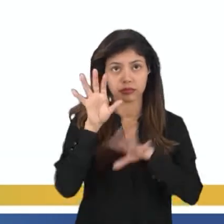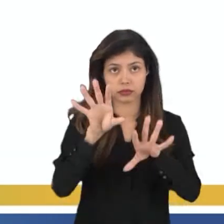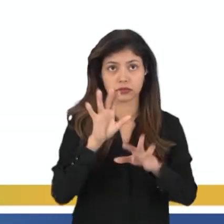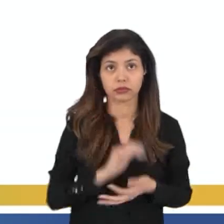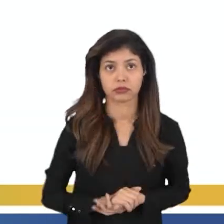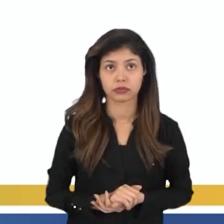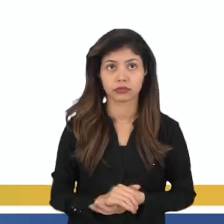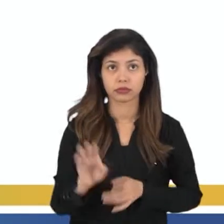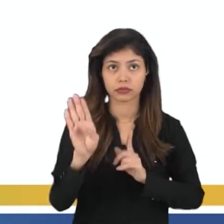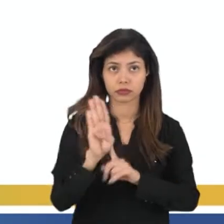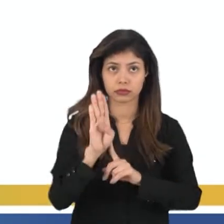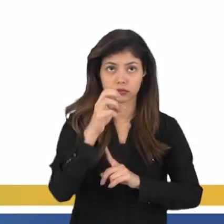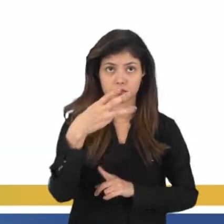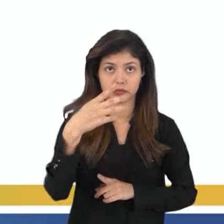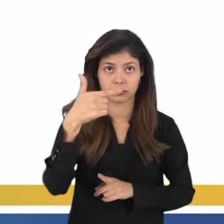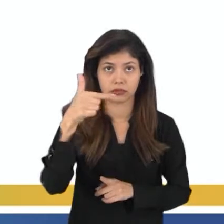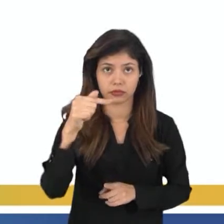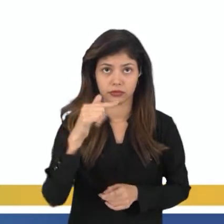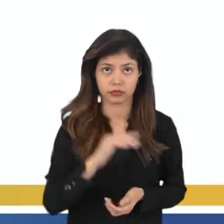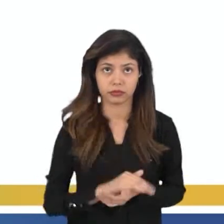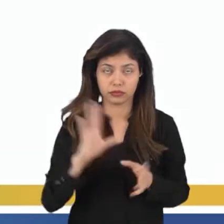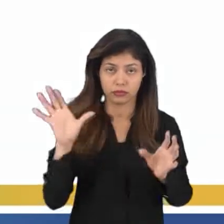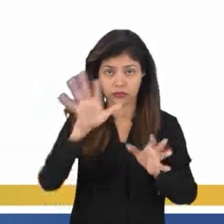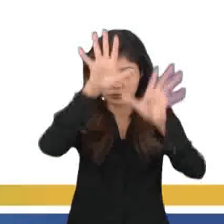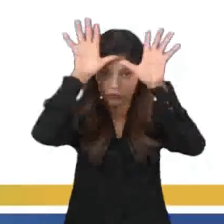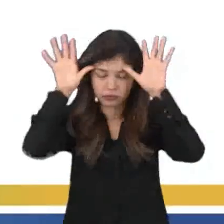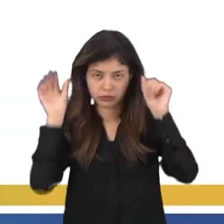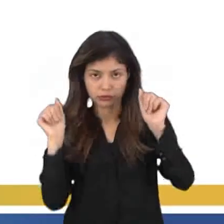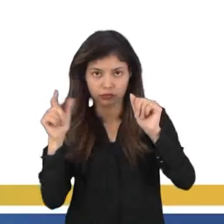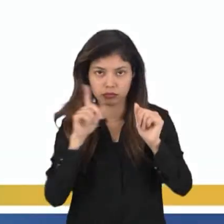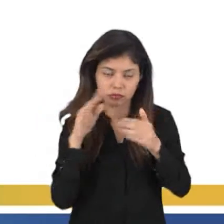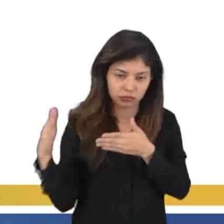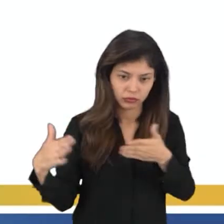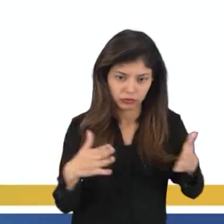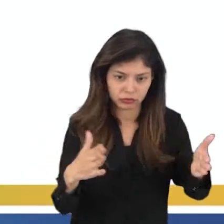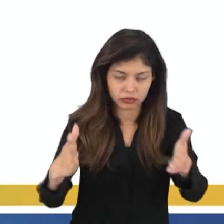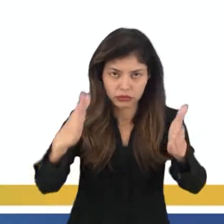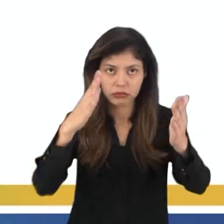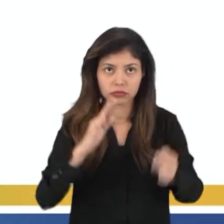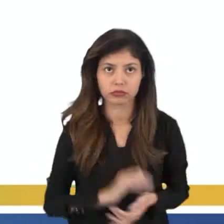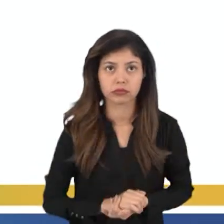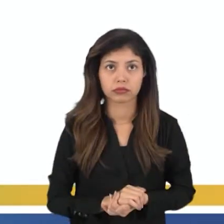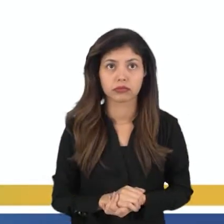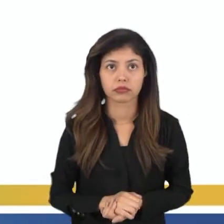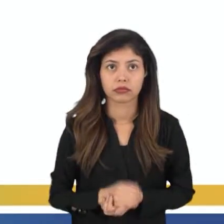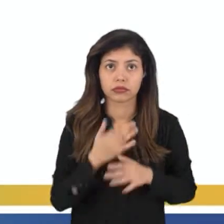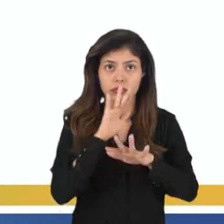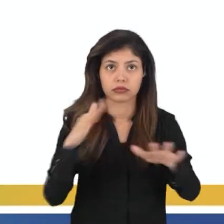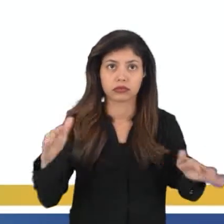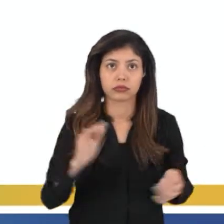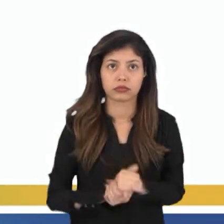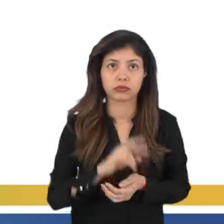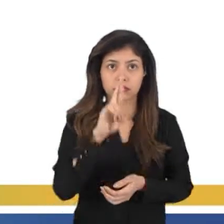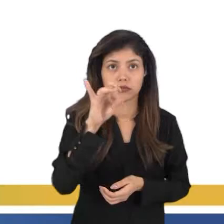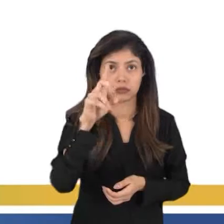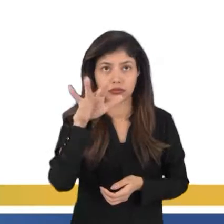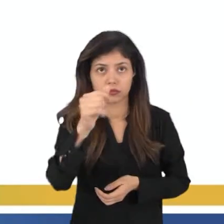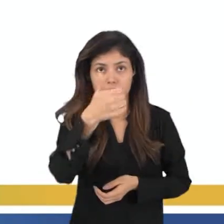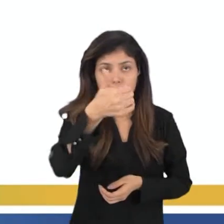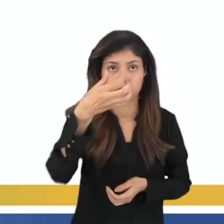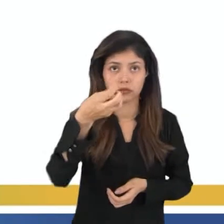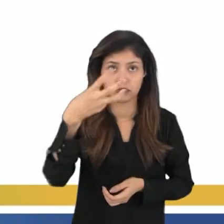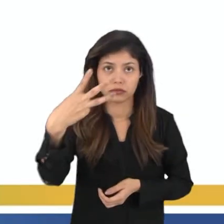letra A, BR-317 que interliga o Acre ao Pacífico. Letra B, rodovia 163 e